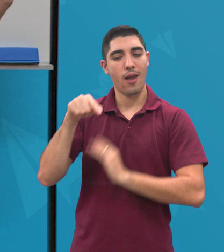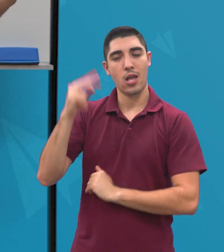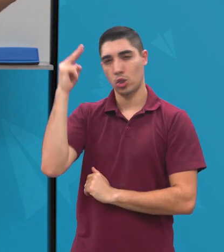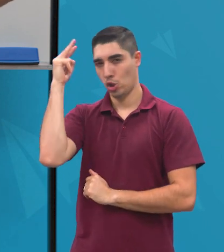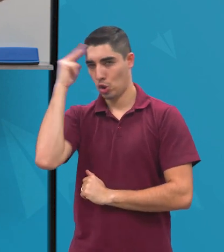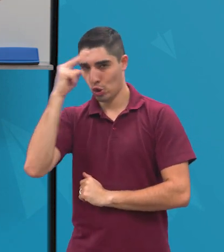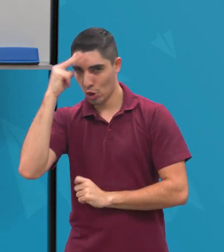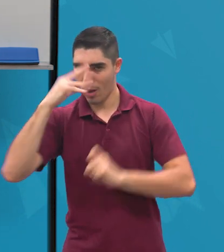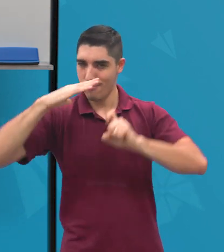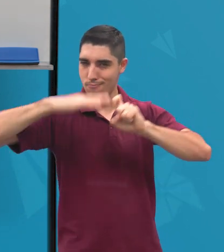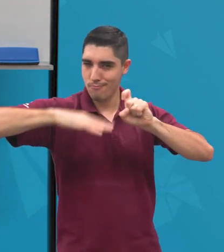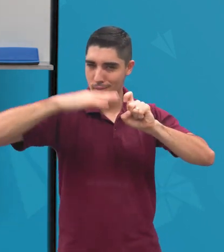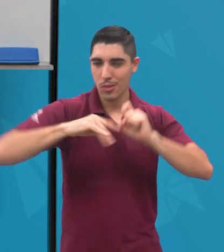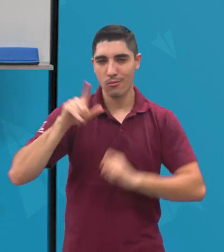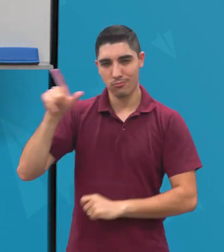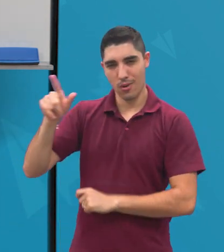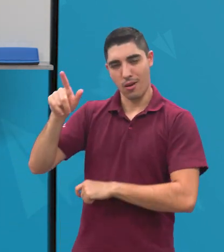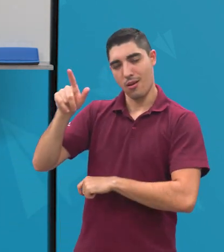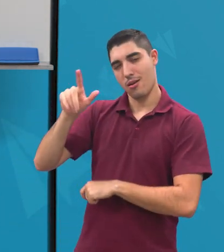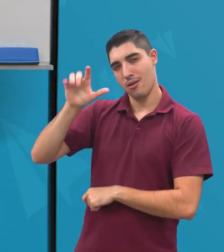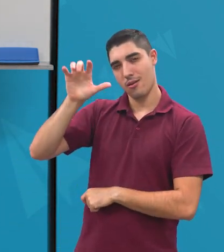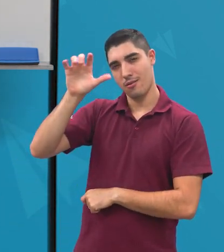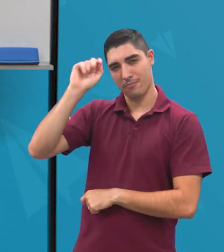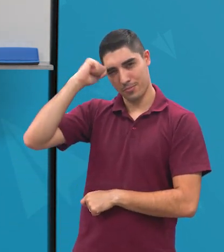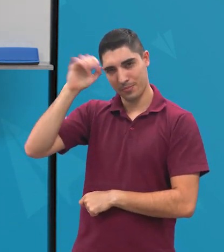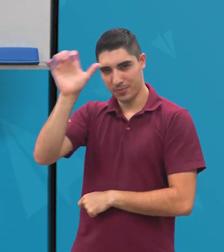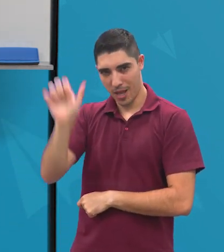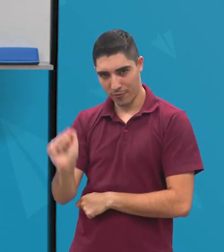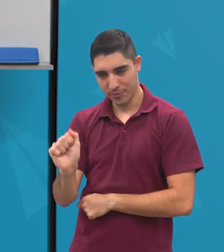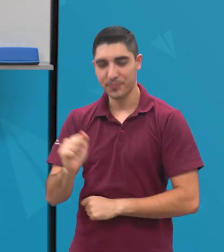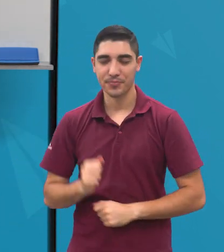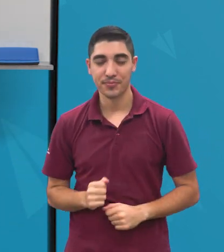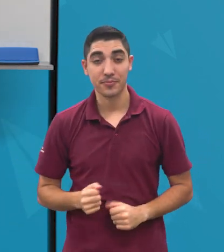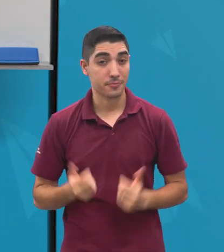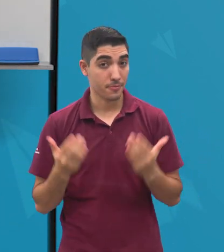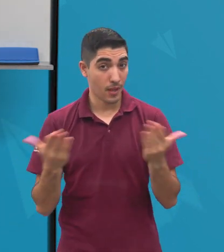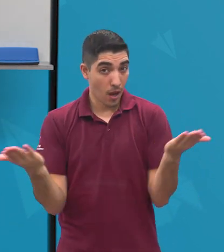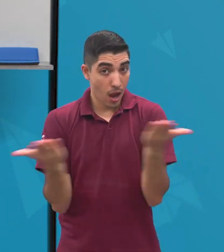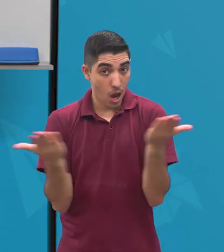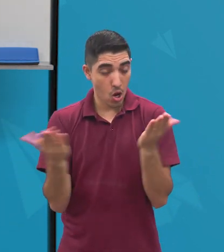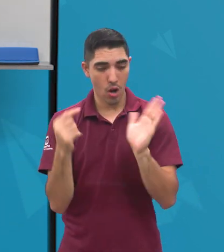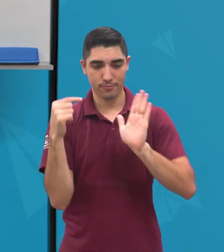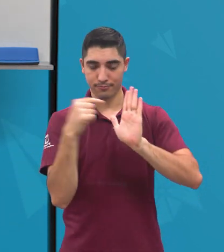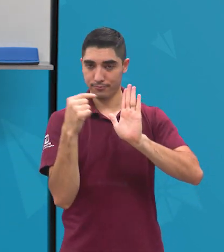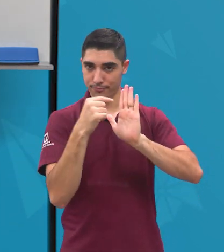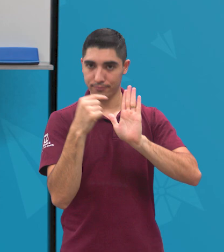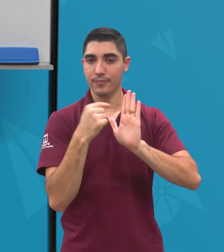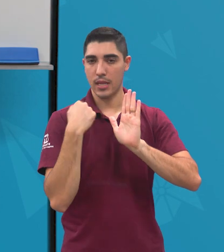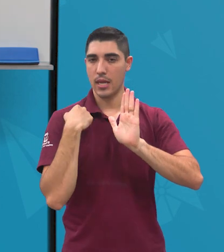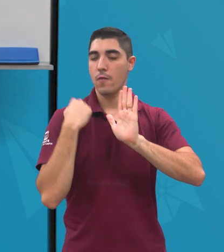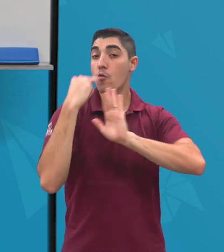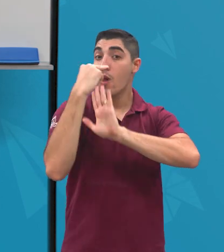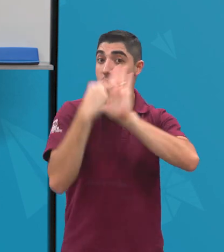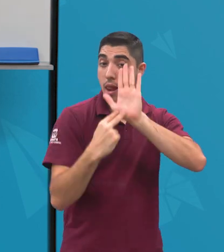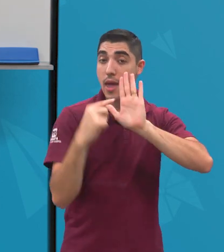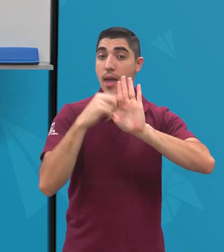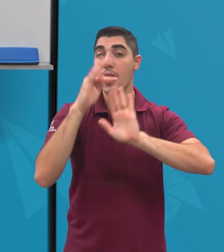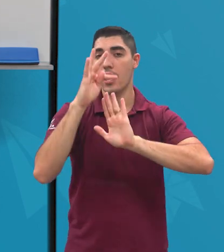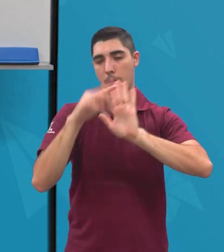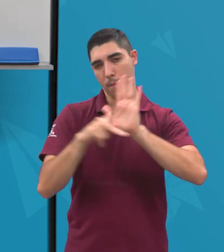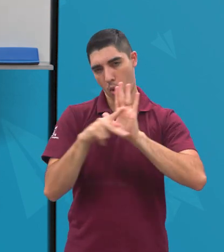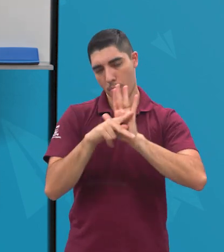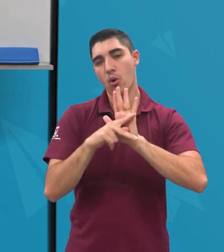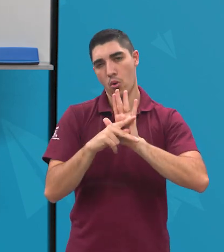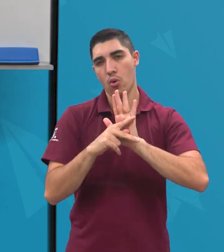africanas. O que eu vou fazer com vocês agora é uma breve leitura de um mito de Exu